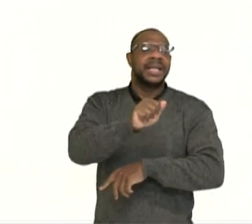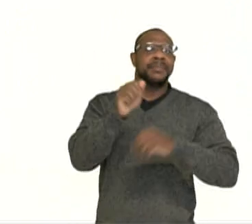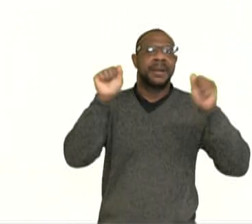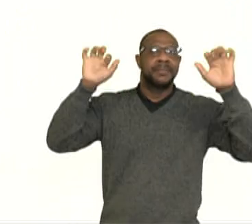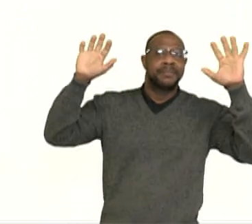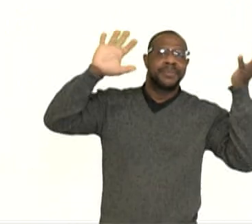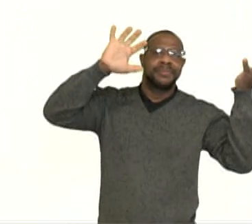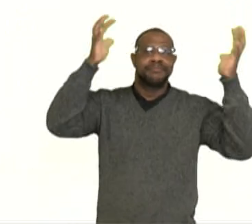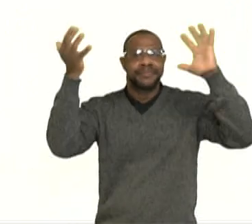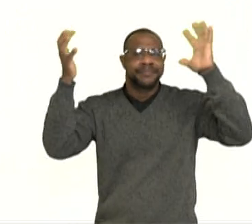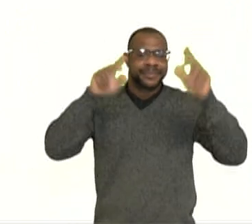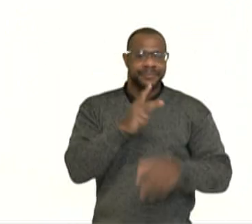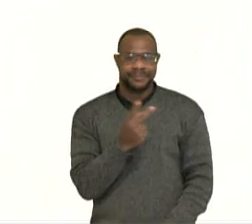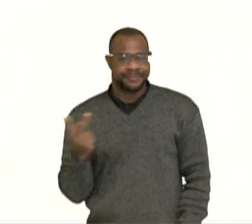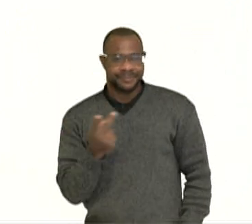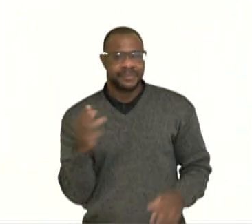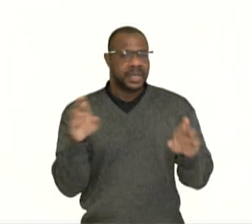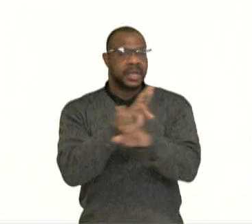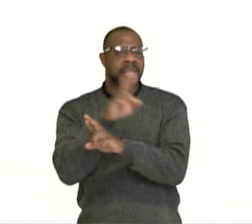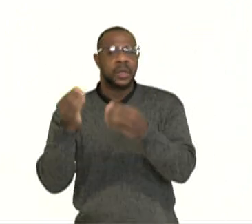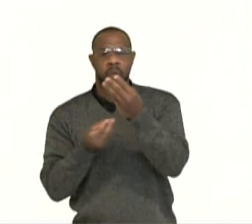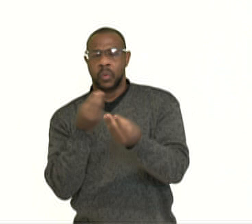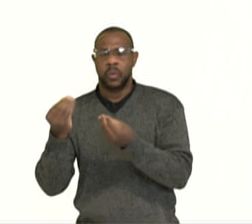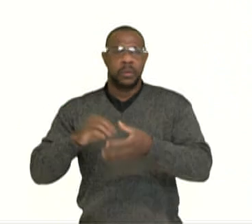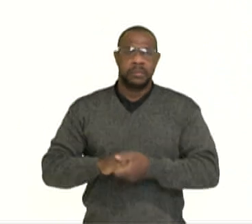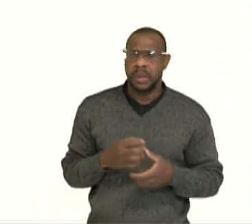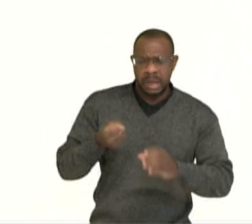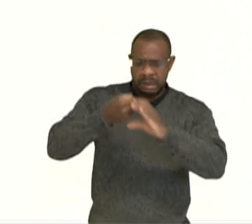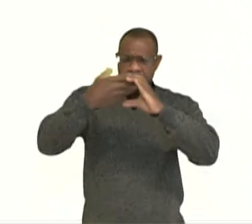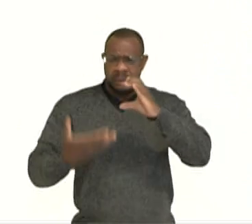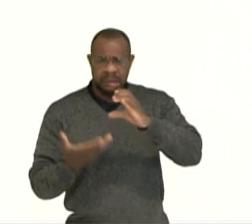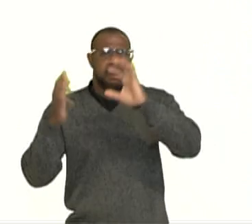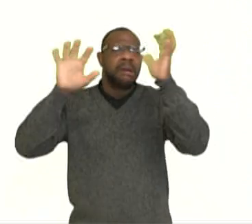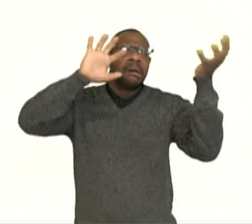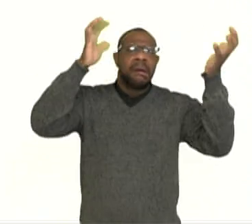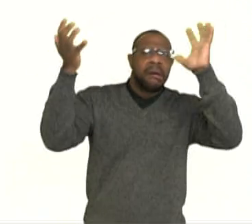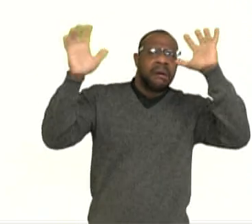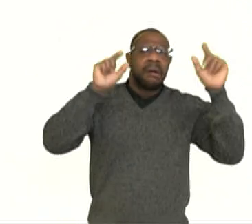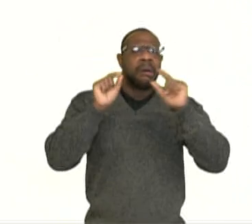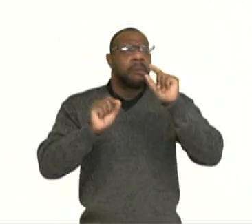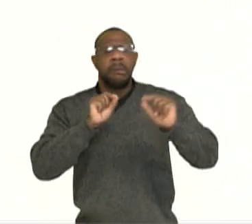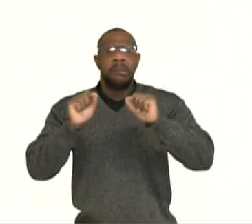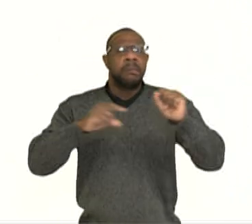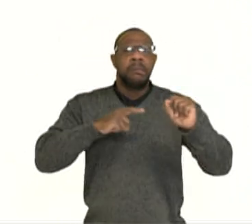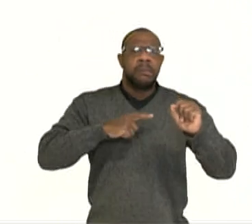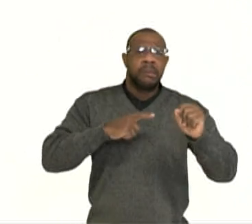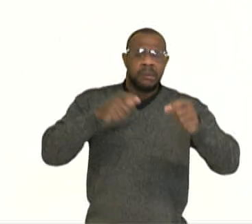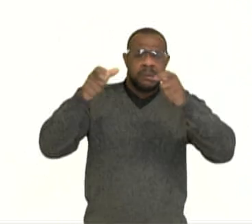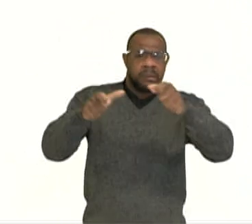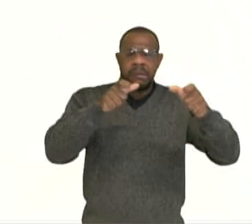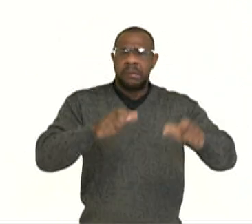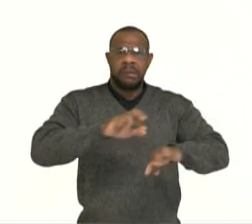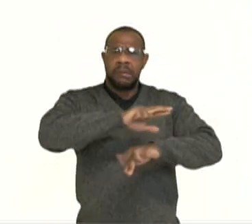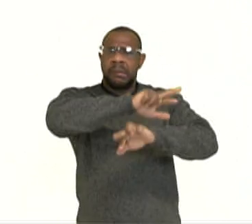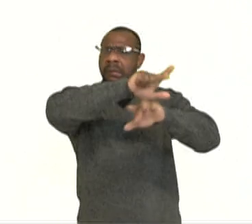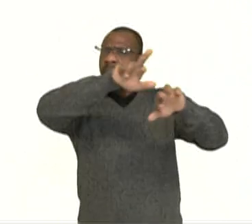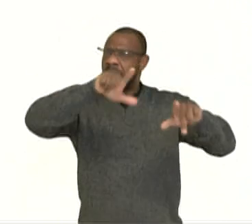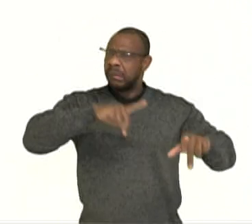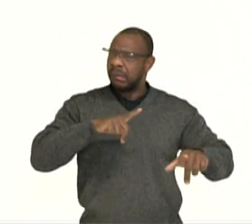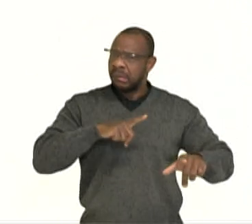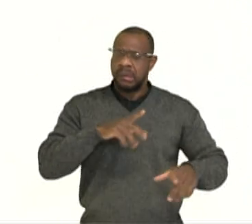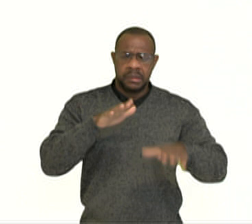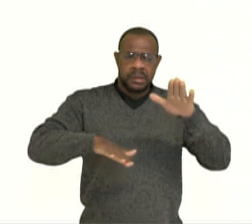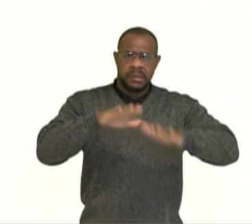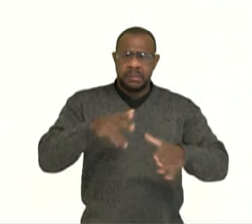clima, é importante sabermos que as características climáticas de uma determinada localidade, elas são constituídas a partir